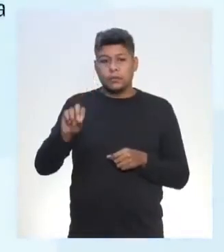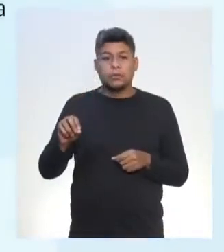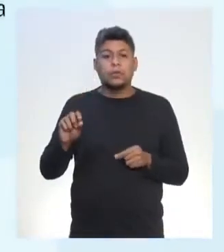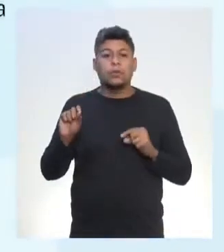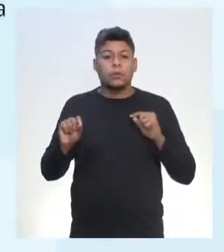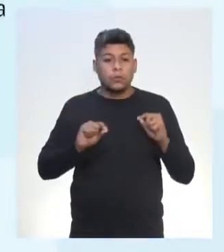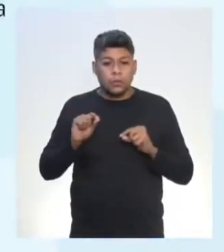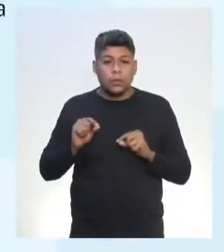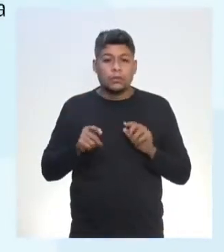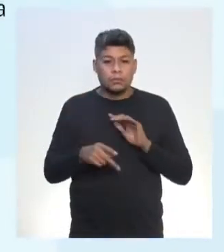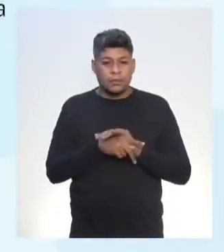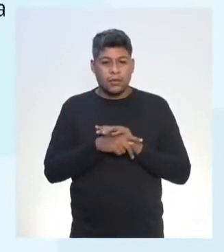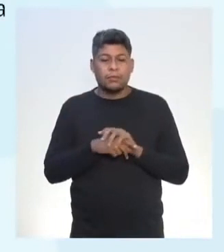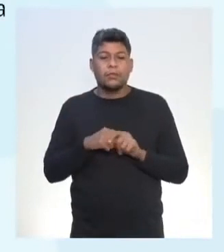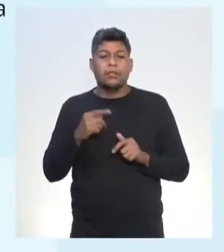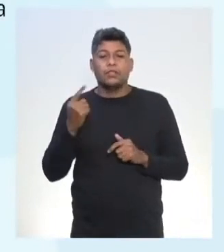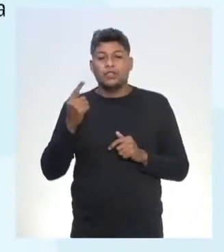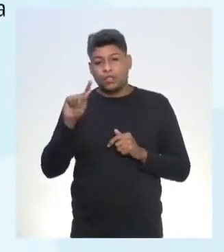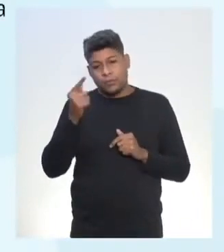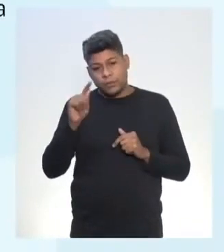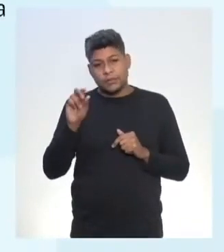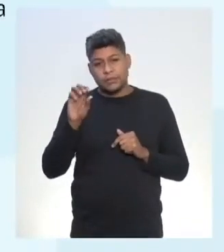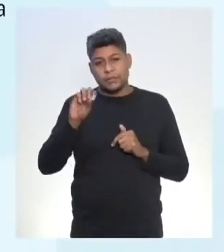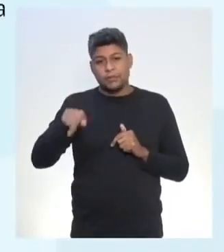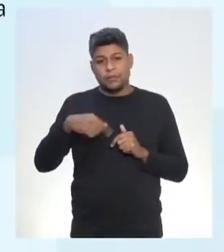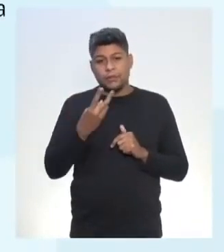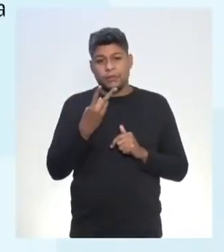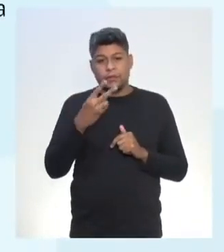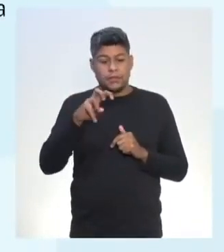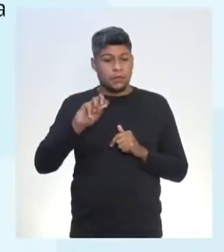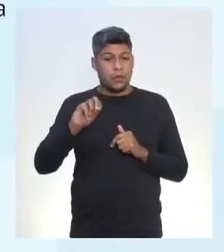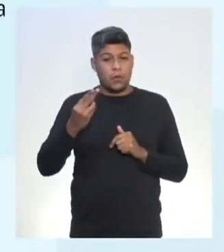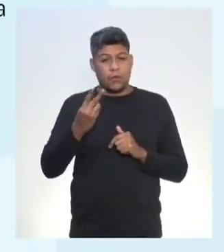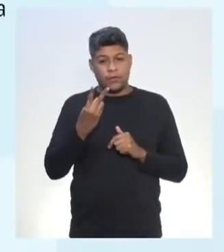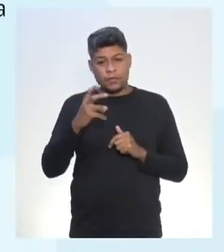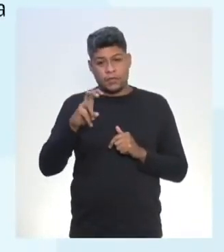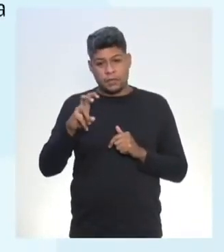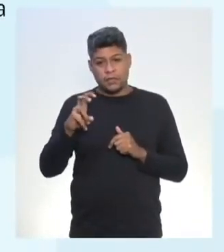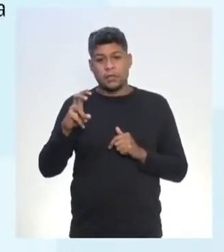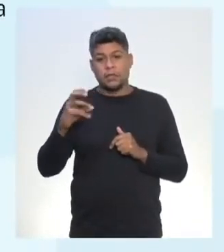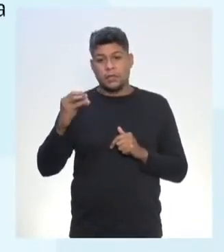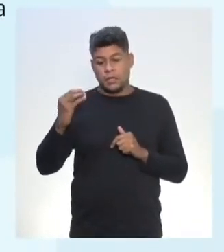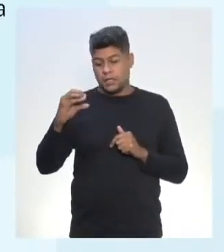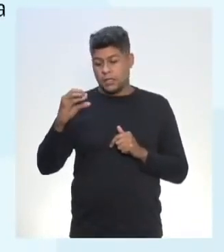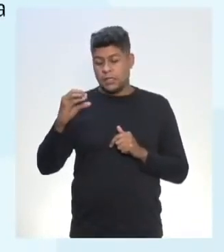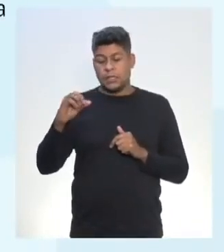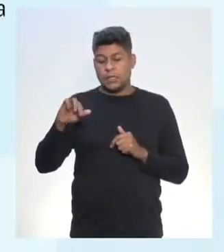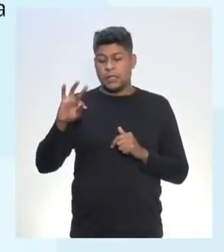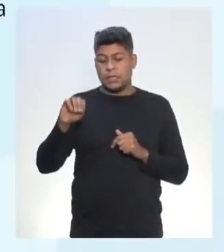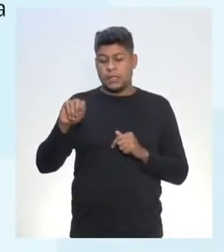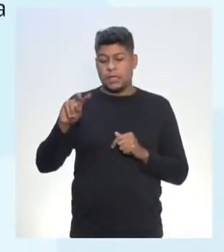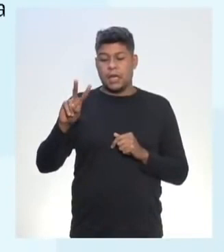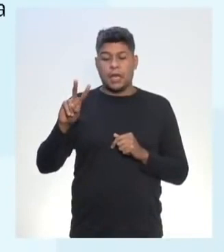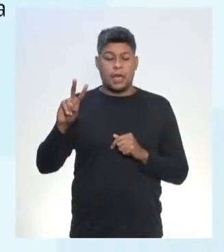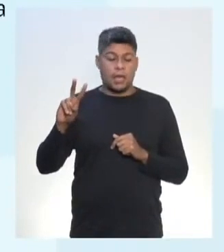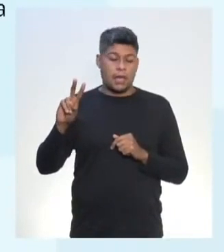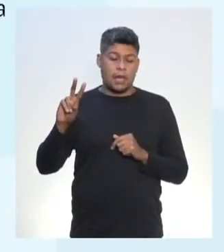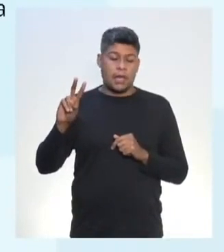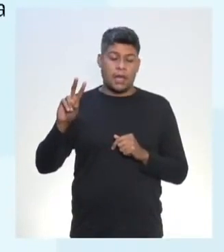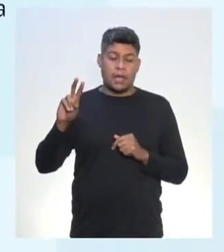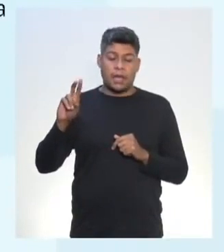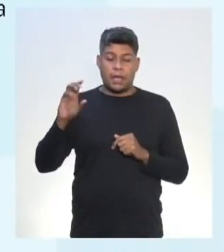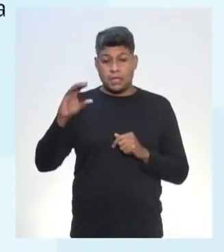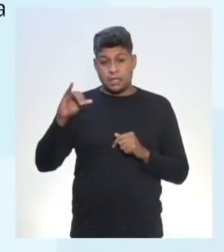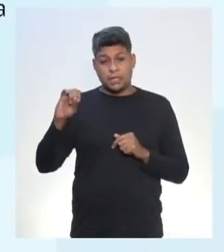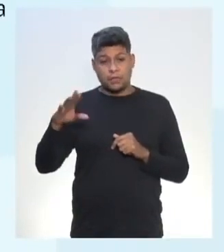vocês. Geometricamente, o quadrado de 0,25 ou 25 centésimos representa a área